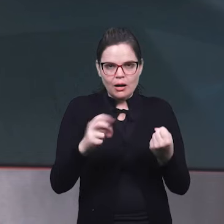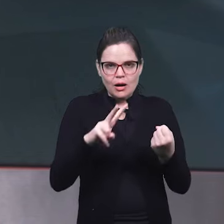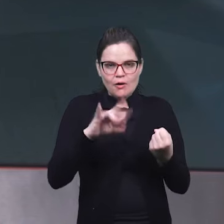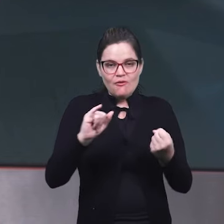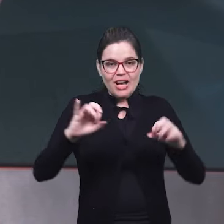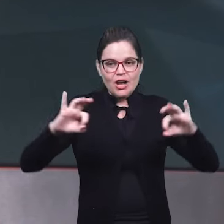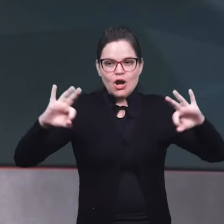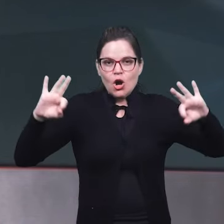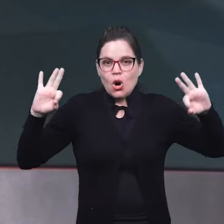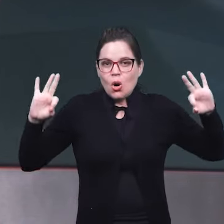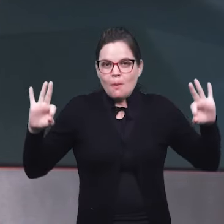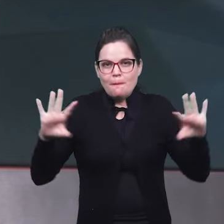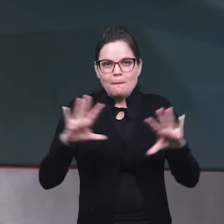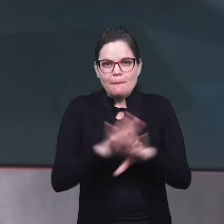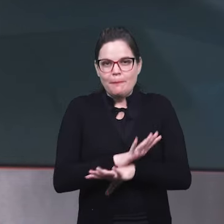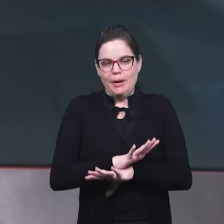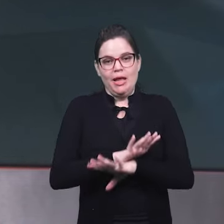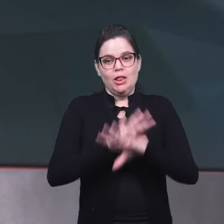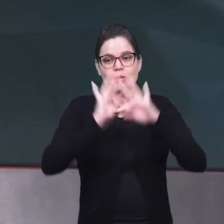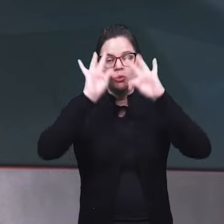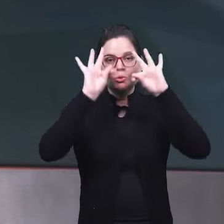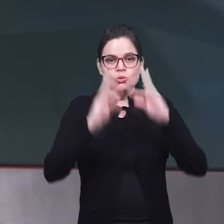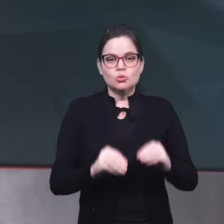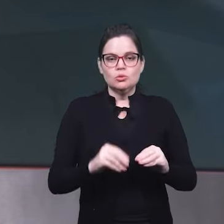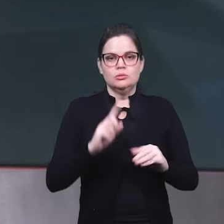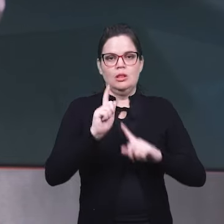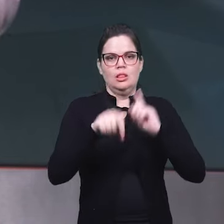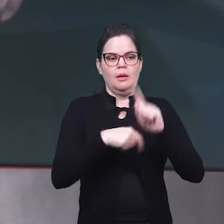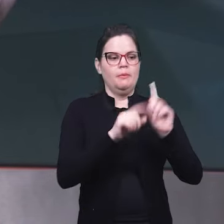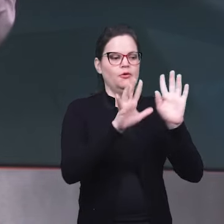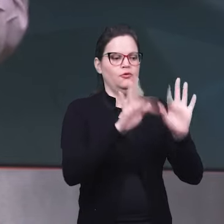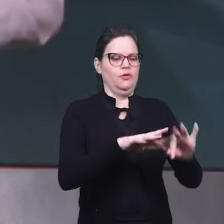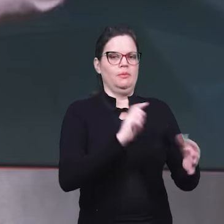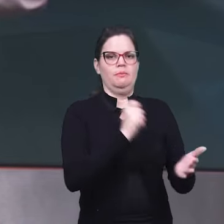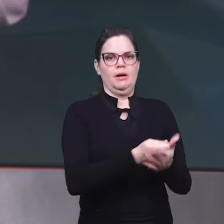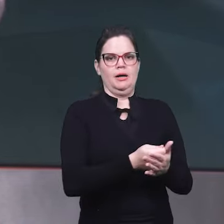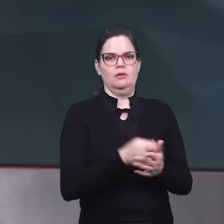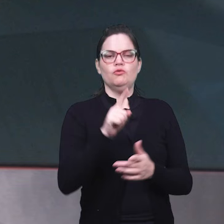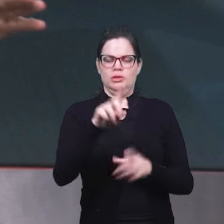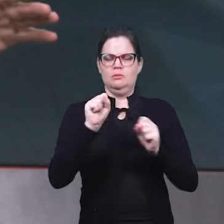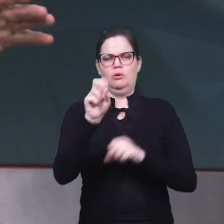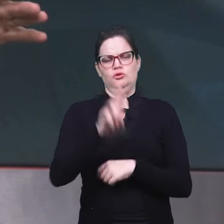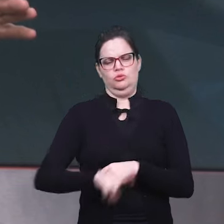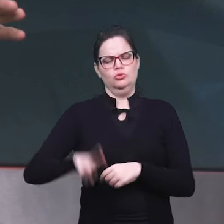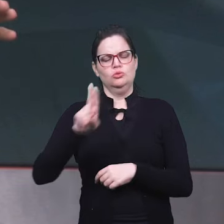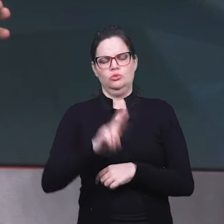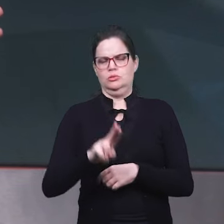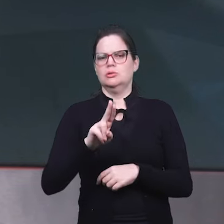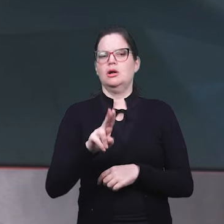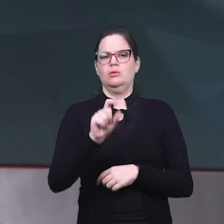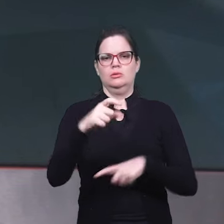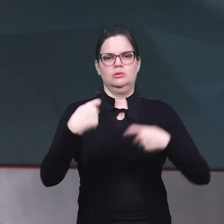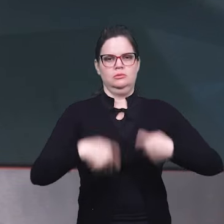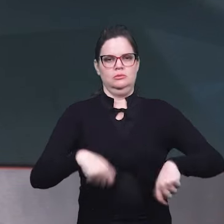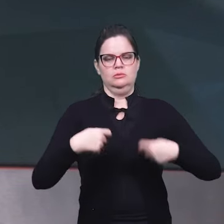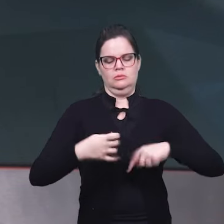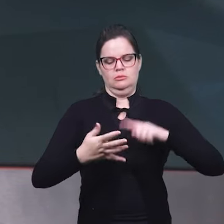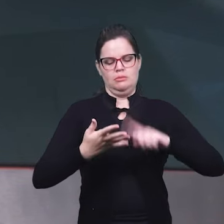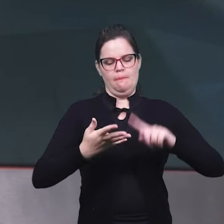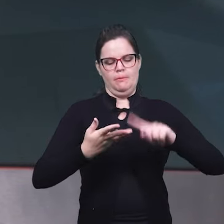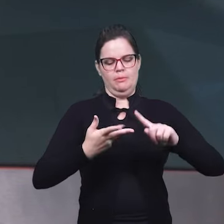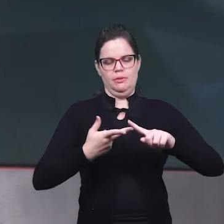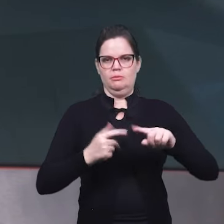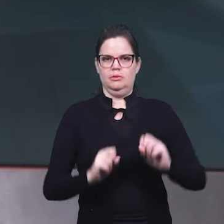ser liberado, ele está no seu nome. Você tem a posse para usar naquilo que você tiver